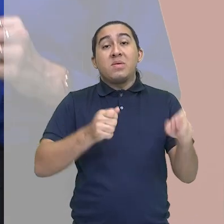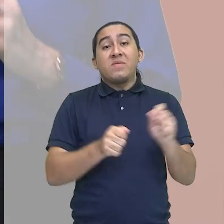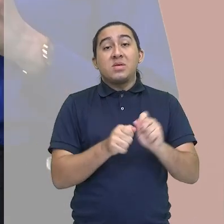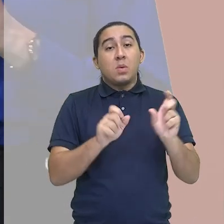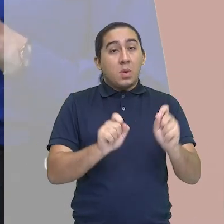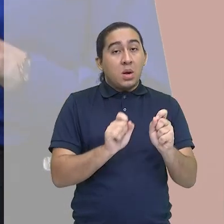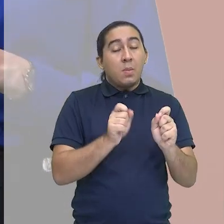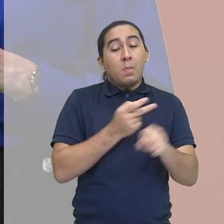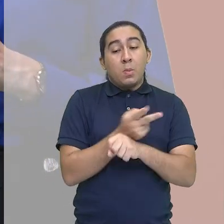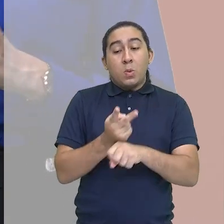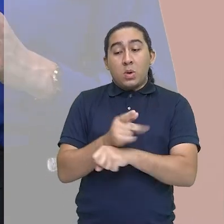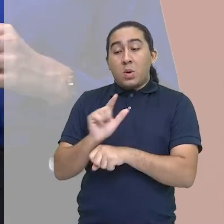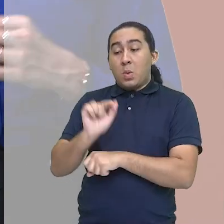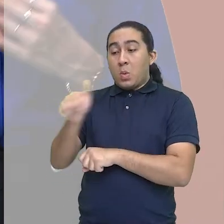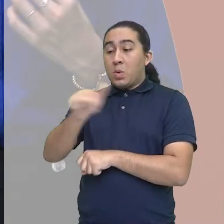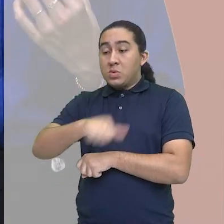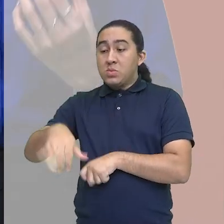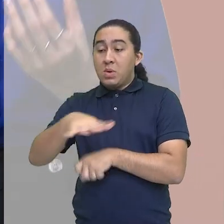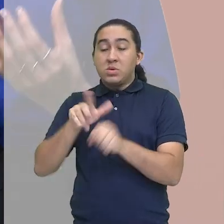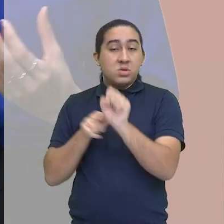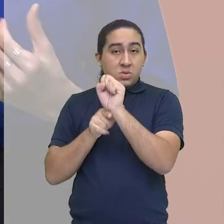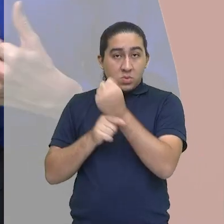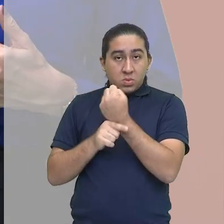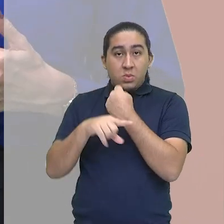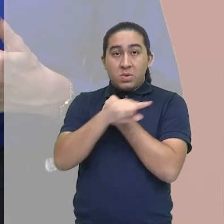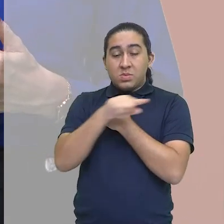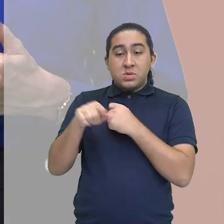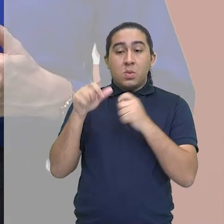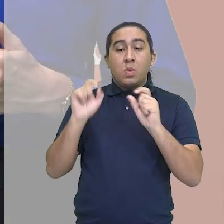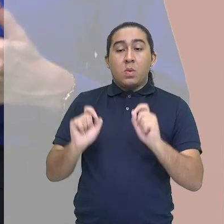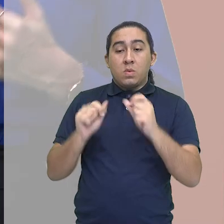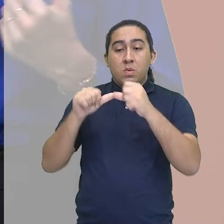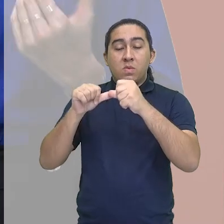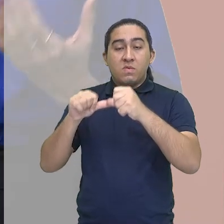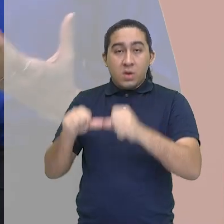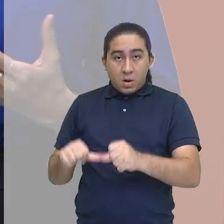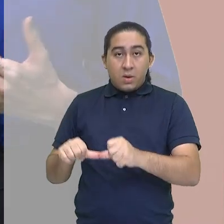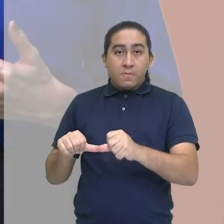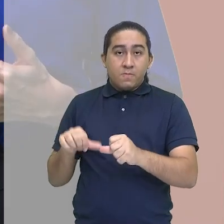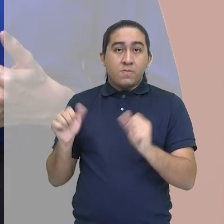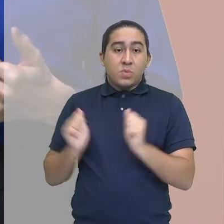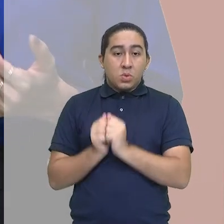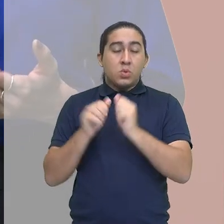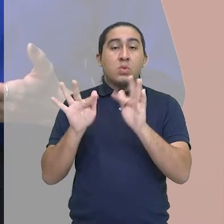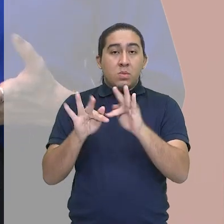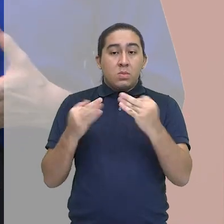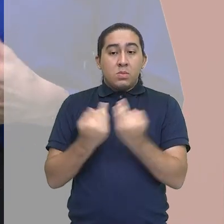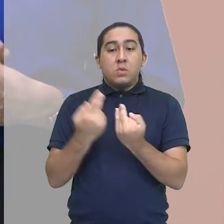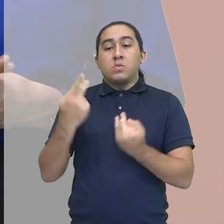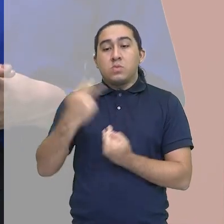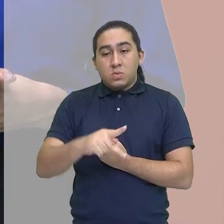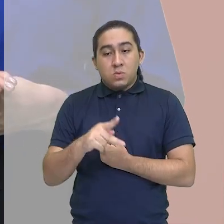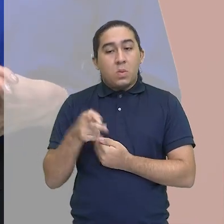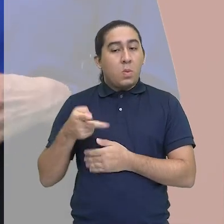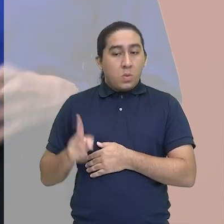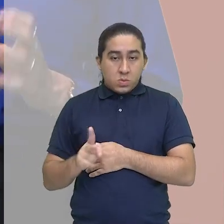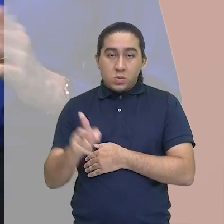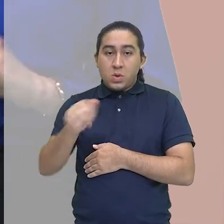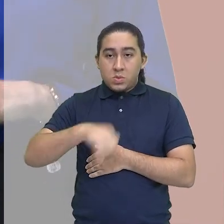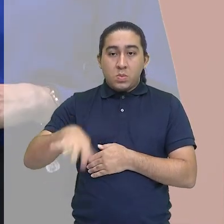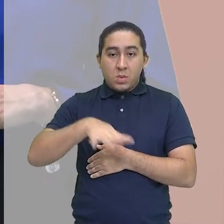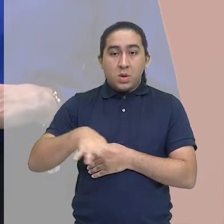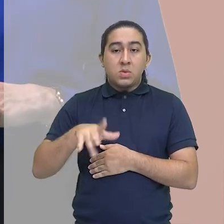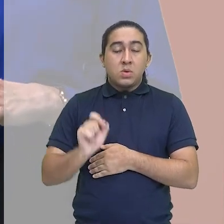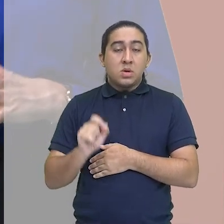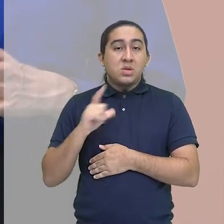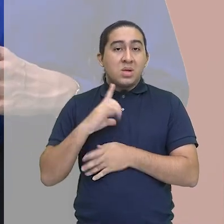é ir procurar um lugar seguro para você ficar ali com a sua família, permanecer naquele local para você